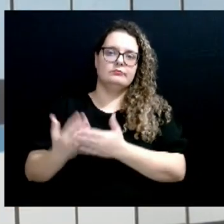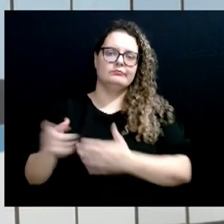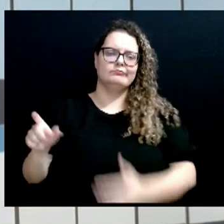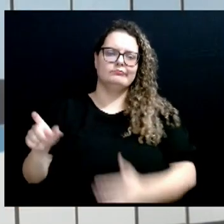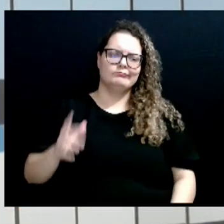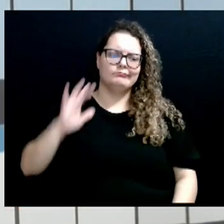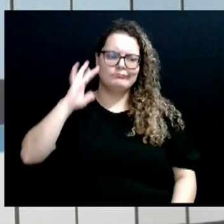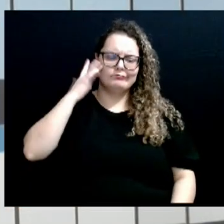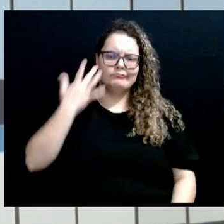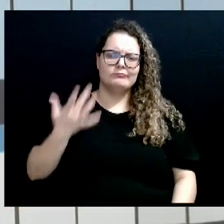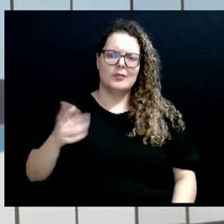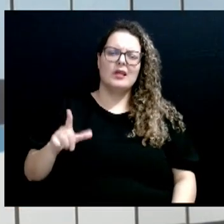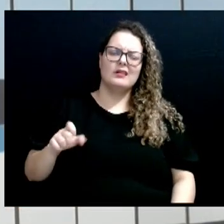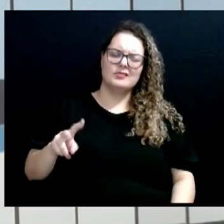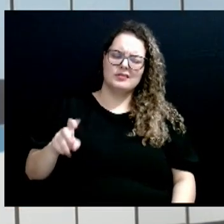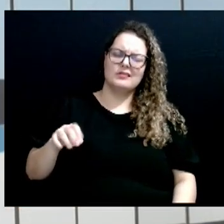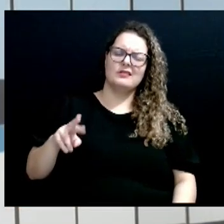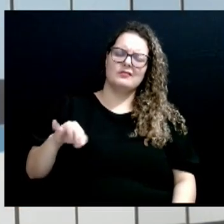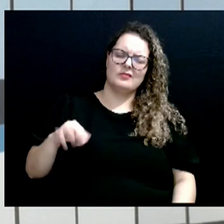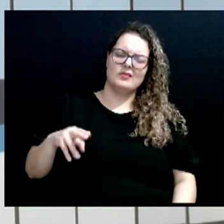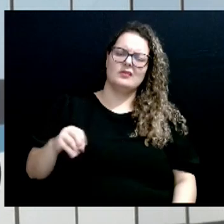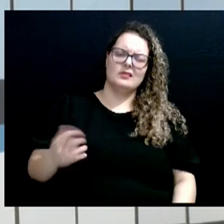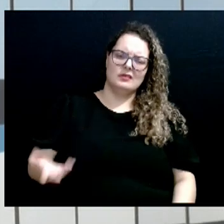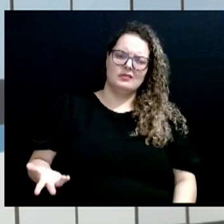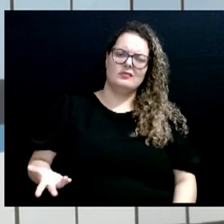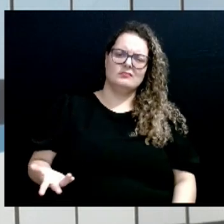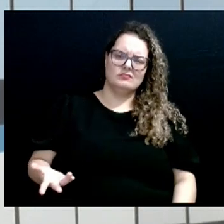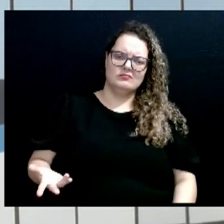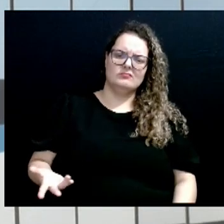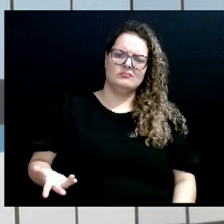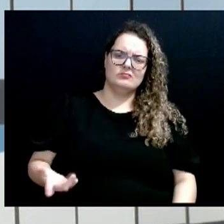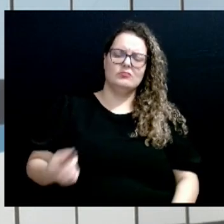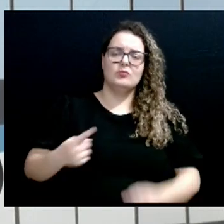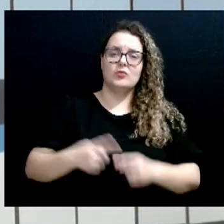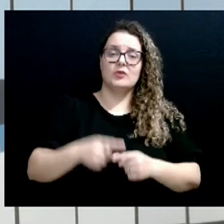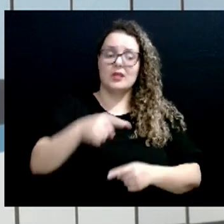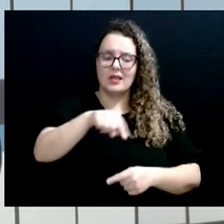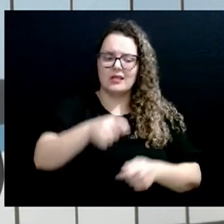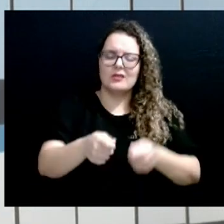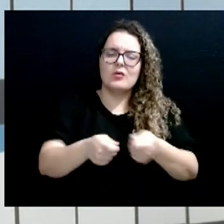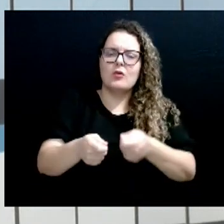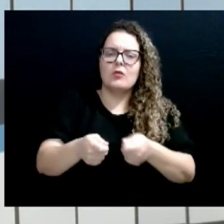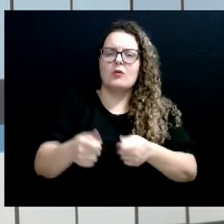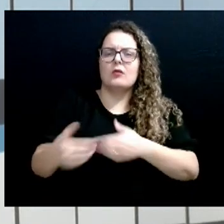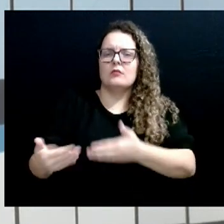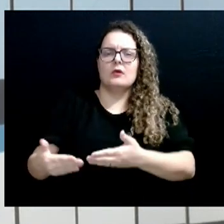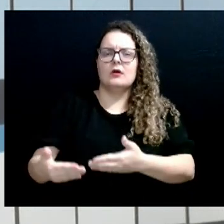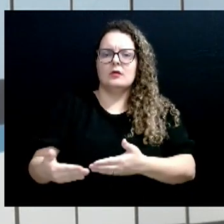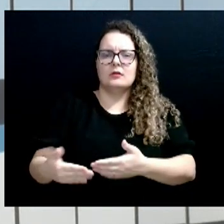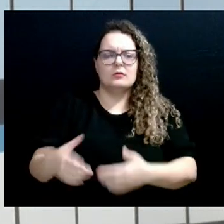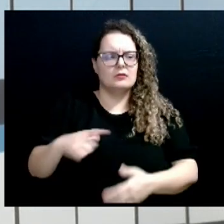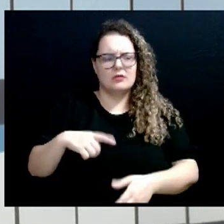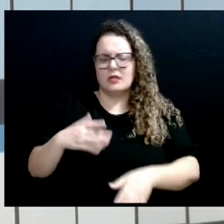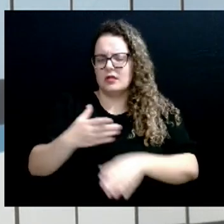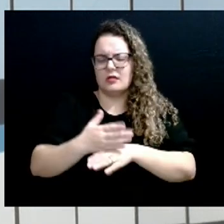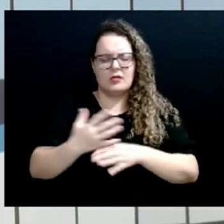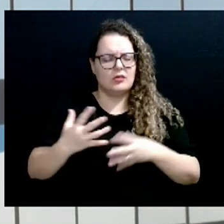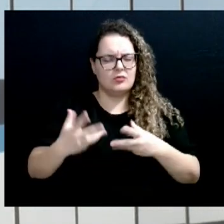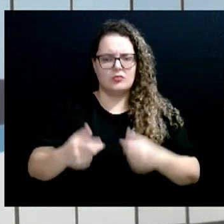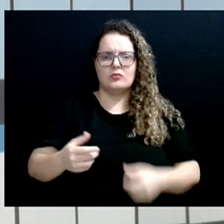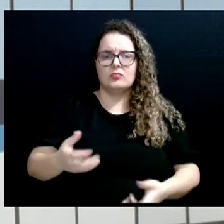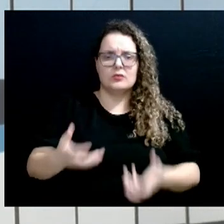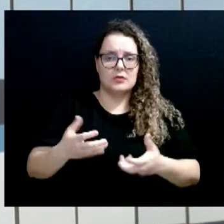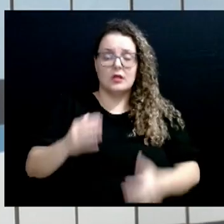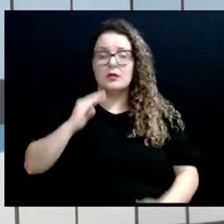leviano da parte dele fazer isso aí. Porque eles que controlam o processo. Eles teriam a todo momento acesso ao que eles quiserem. Falhas existem no processo